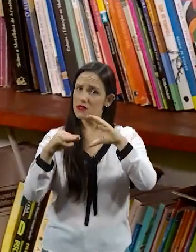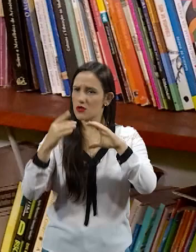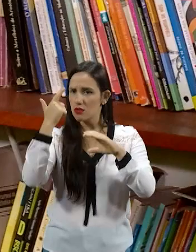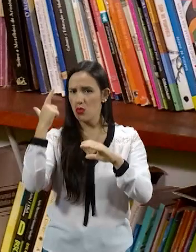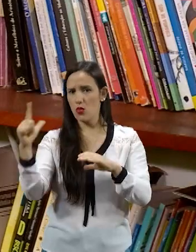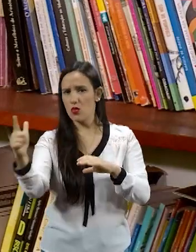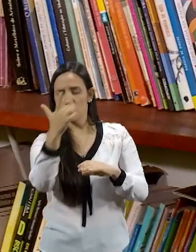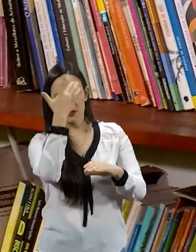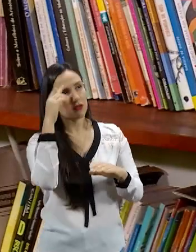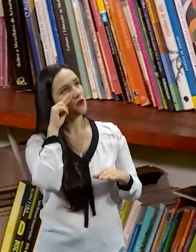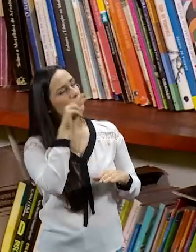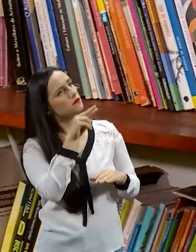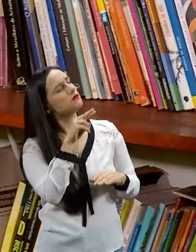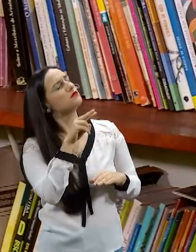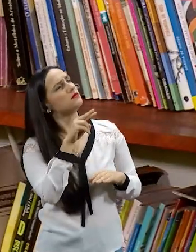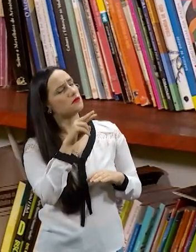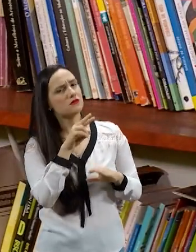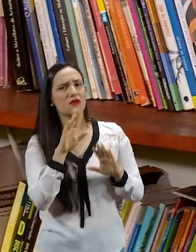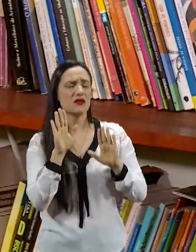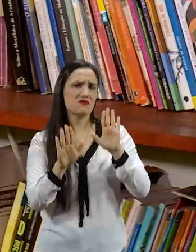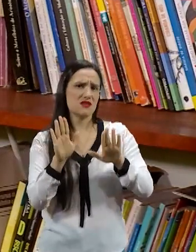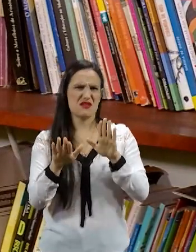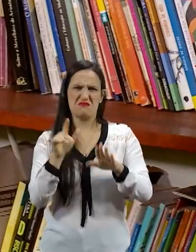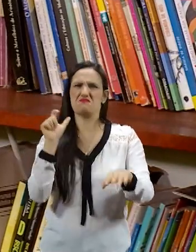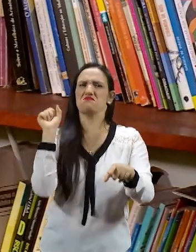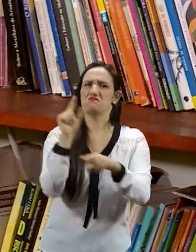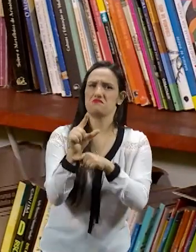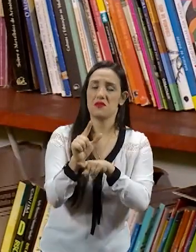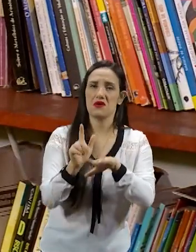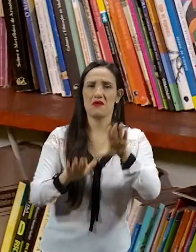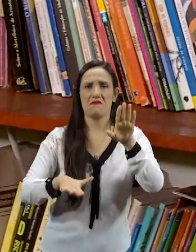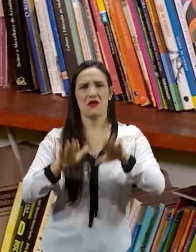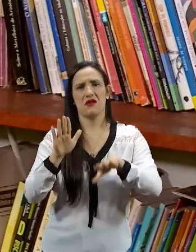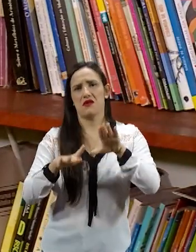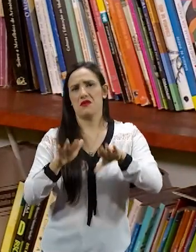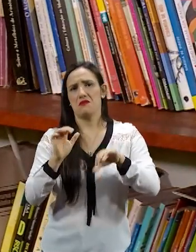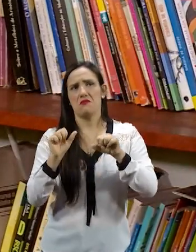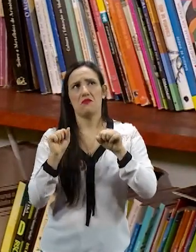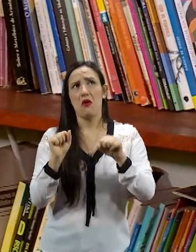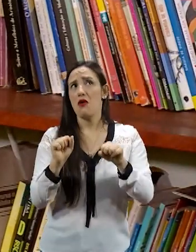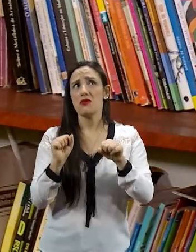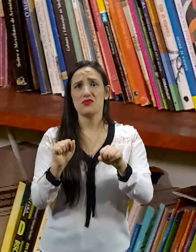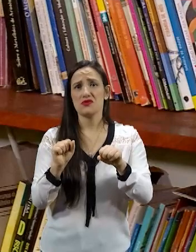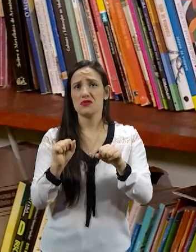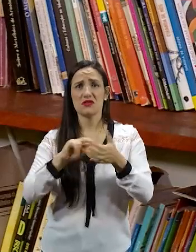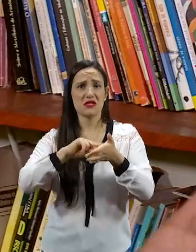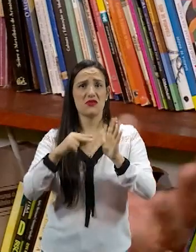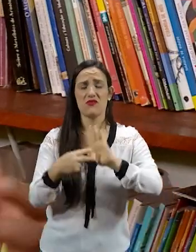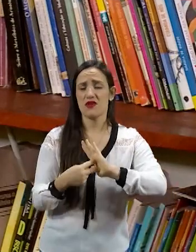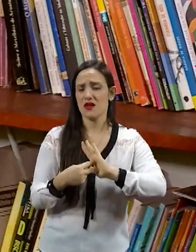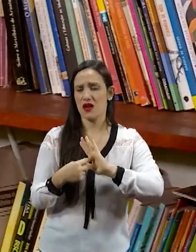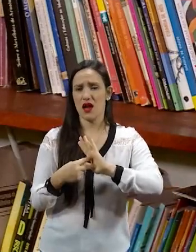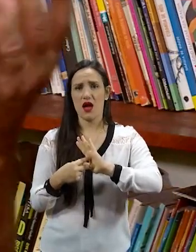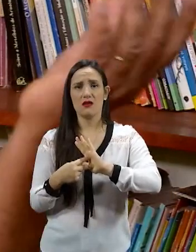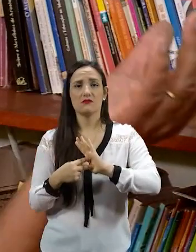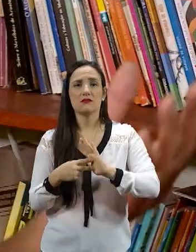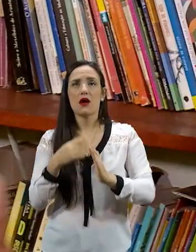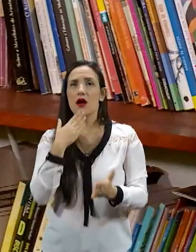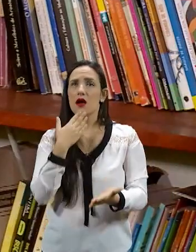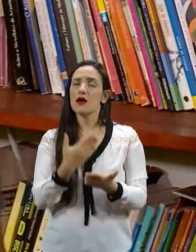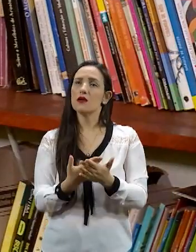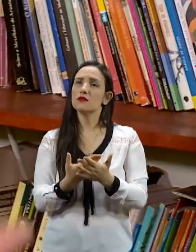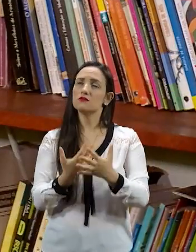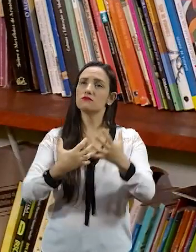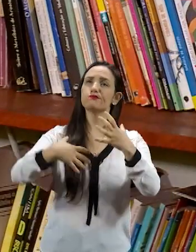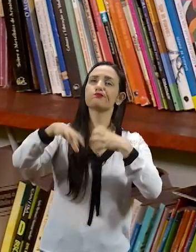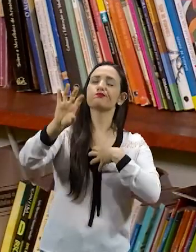mensagem, que ela pode ser uma crítica, ela pode ser uma criação de um ambiente idílico, onde as pessoas possam se